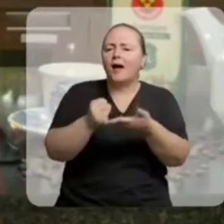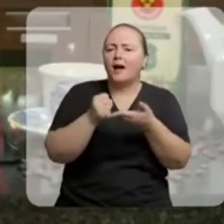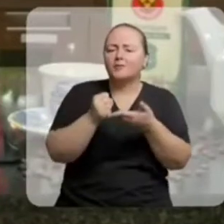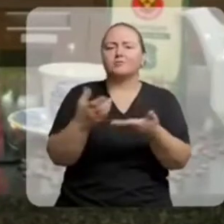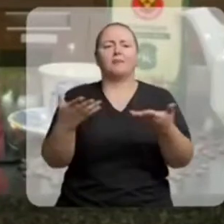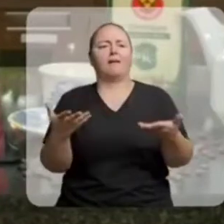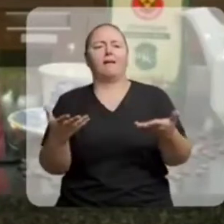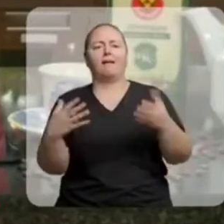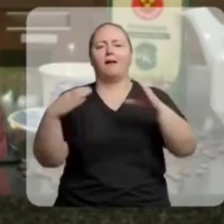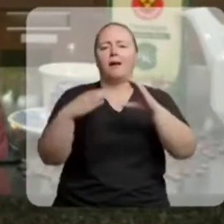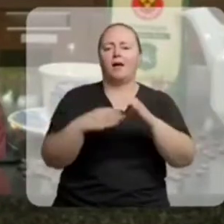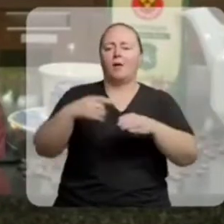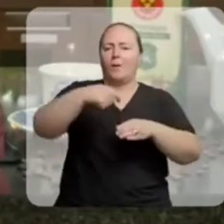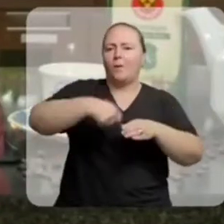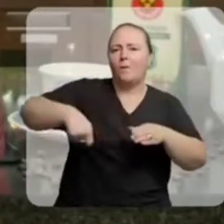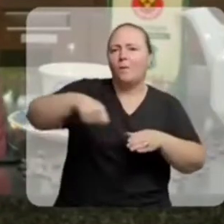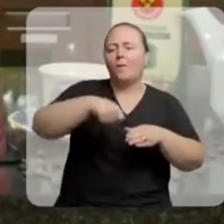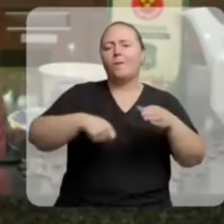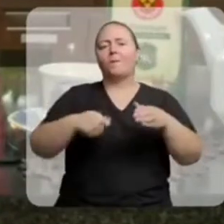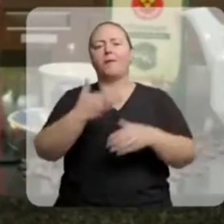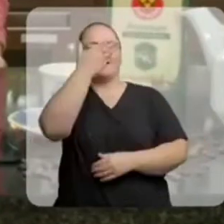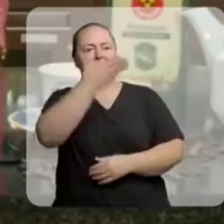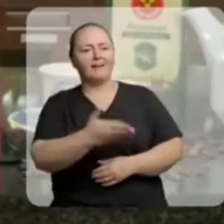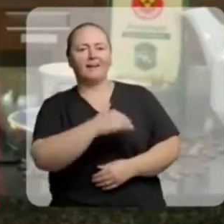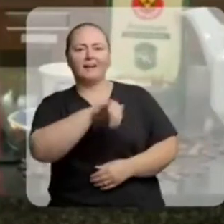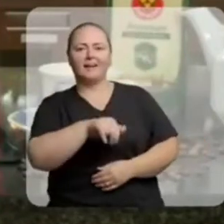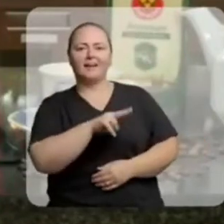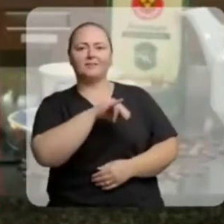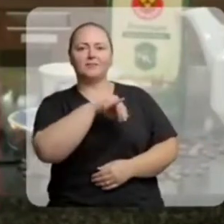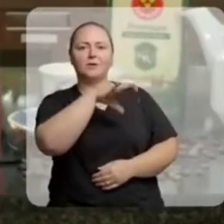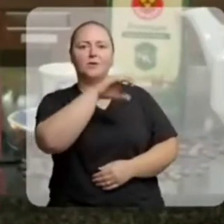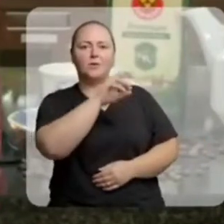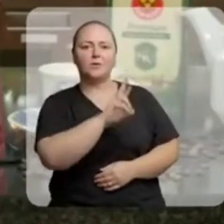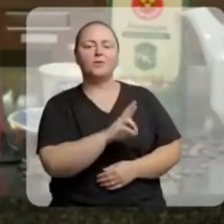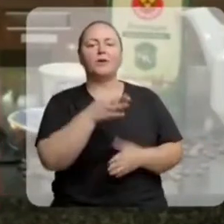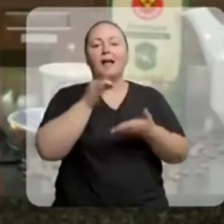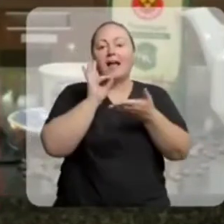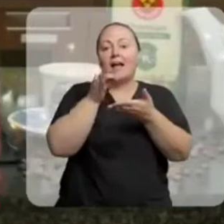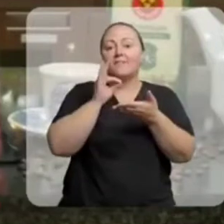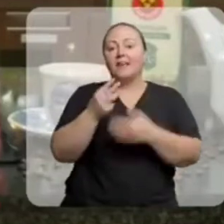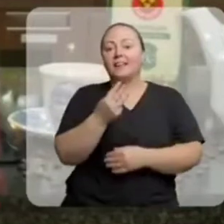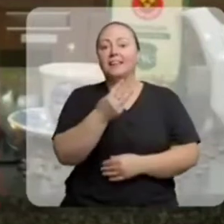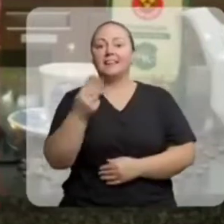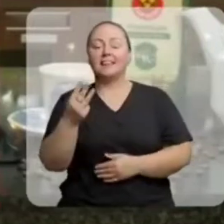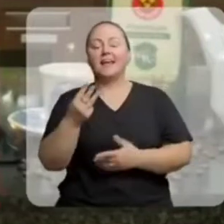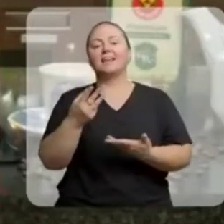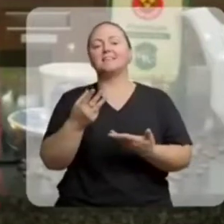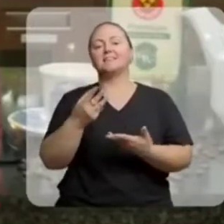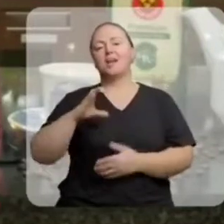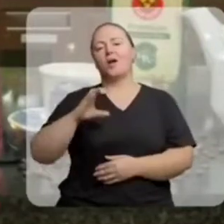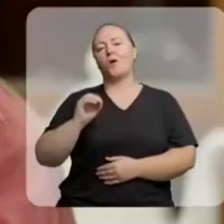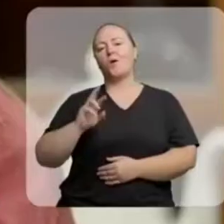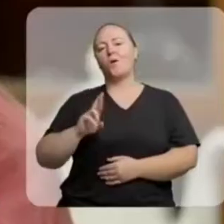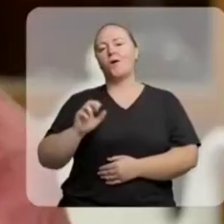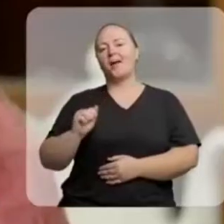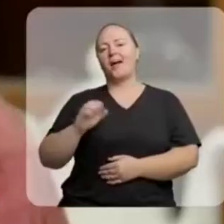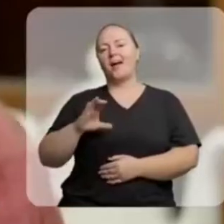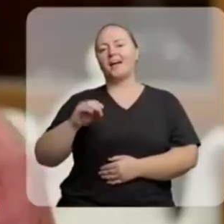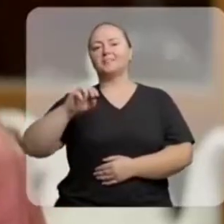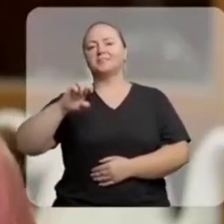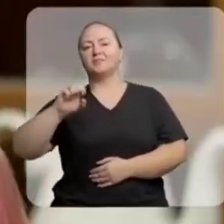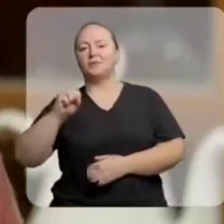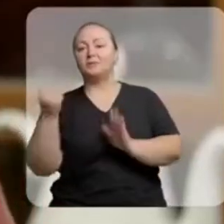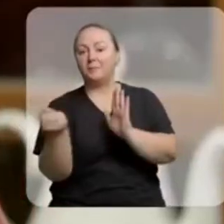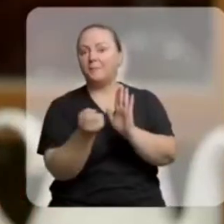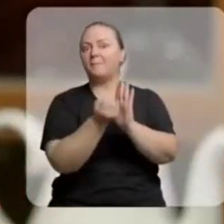Cooper Pratique, junto com o Júnior e junto com os Cafés a Três Corações, trazendo aí algumas dicas e